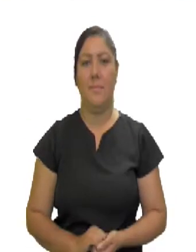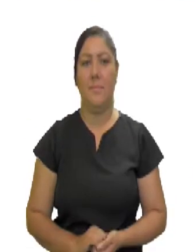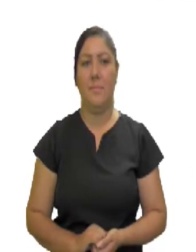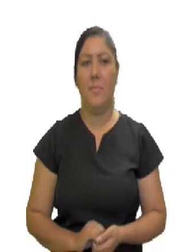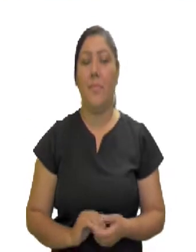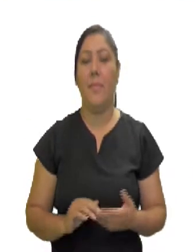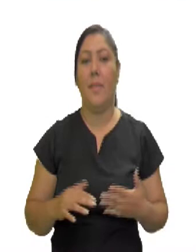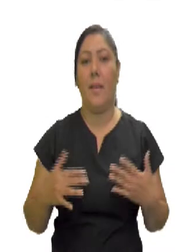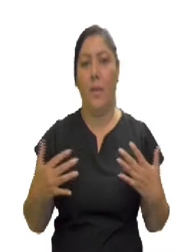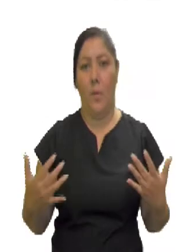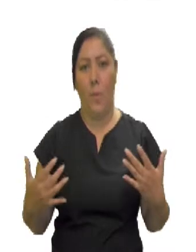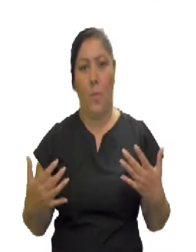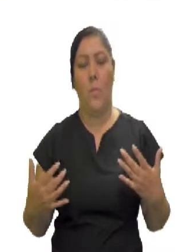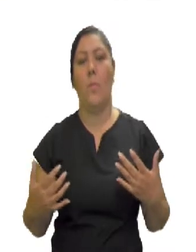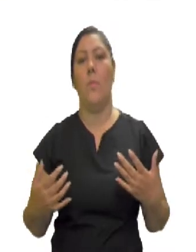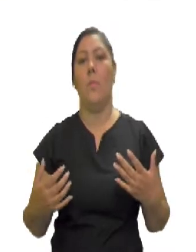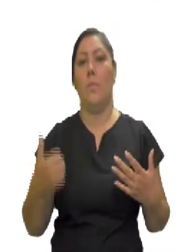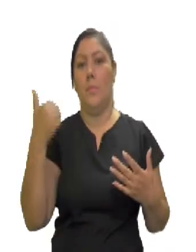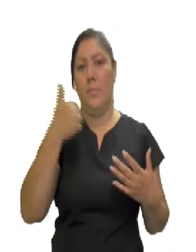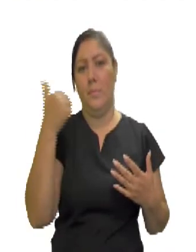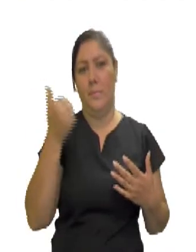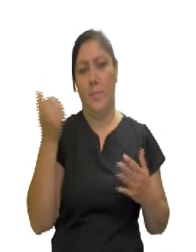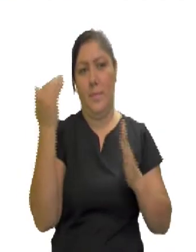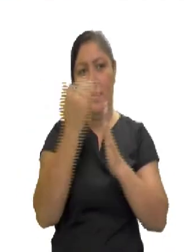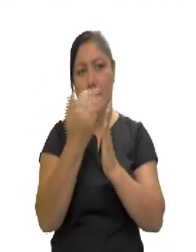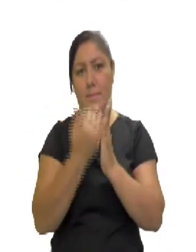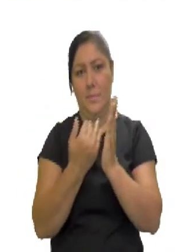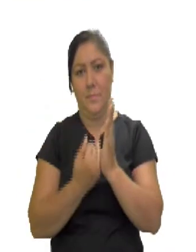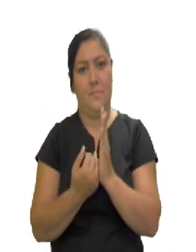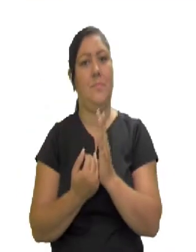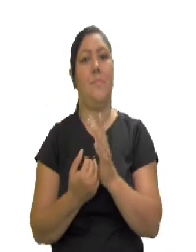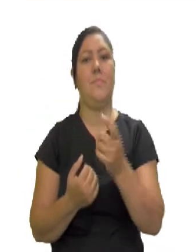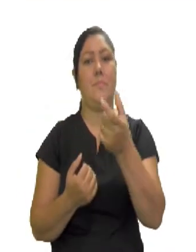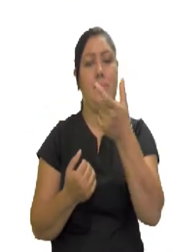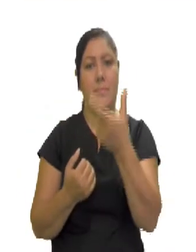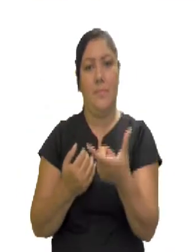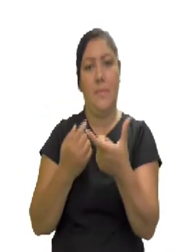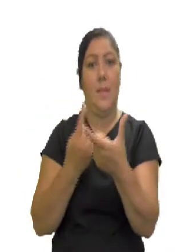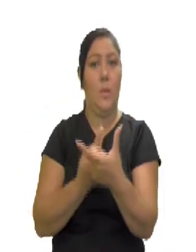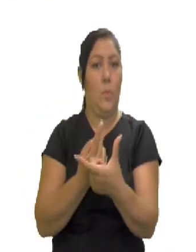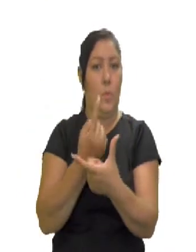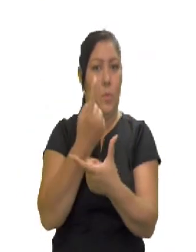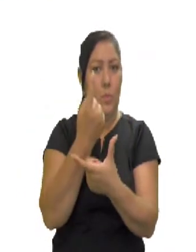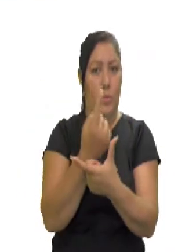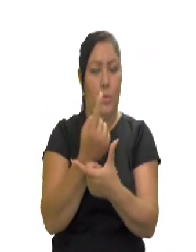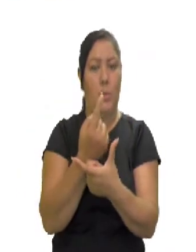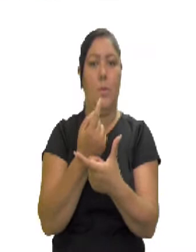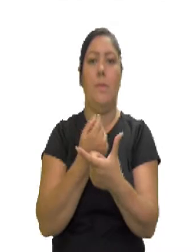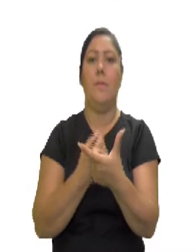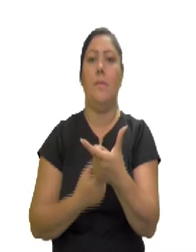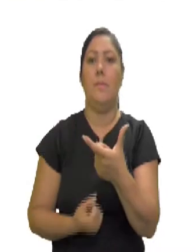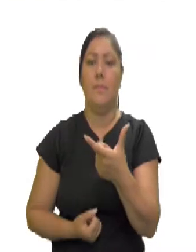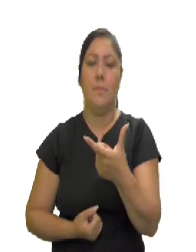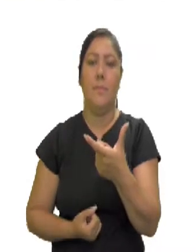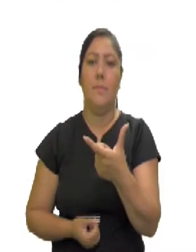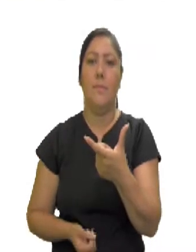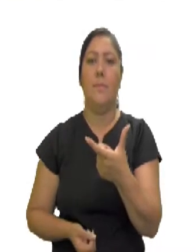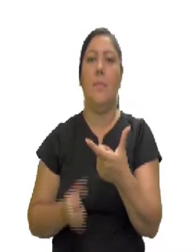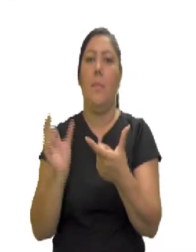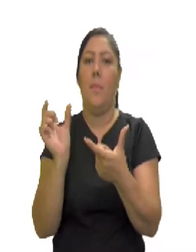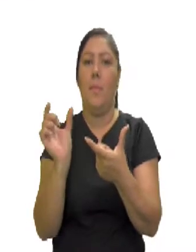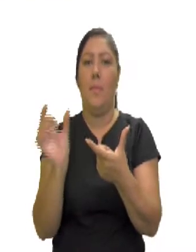A primeira classificação são as palavras monossílabas, aquelas compostas de apenas uma